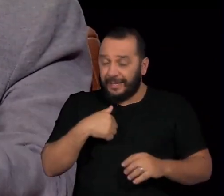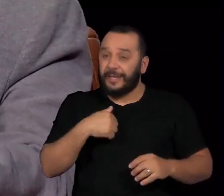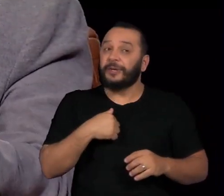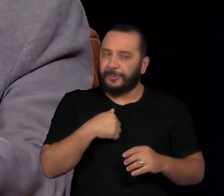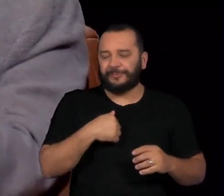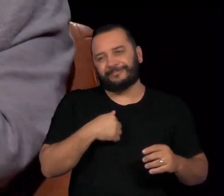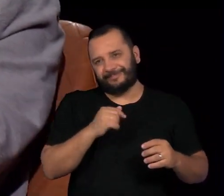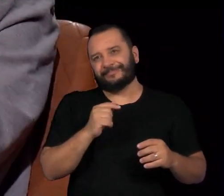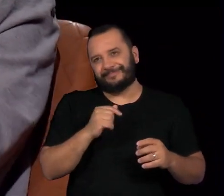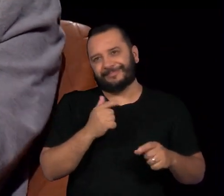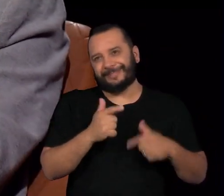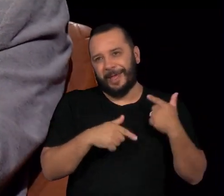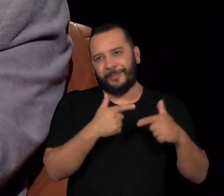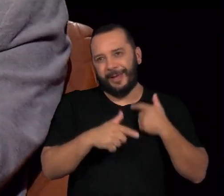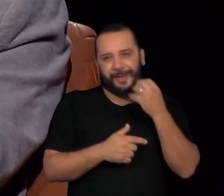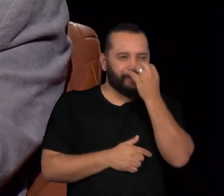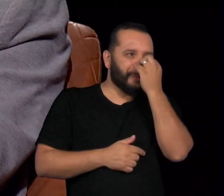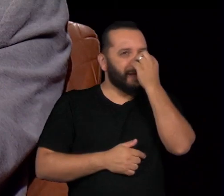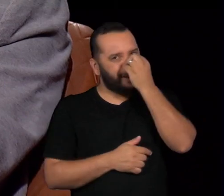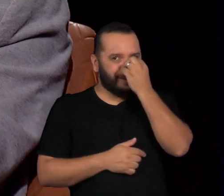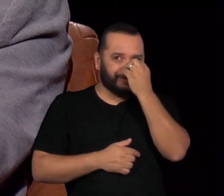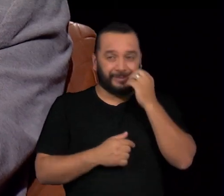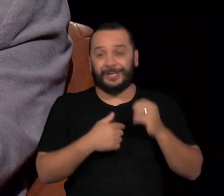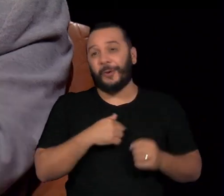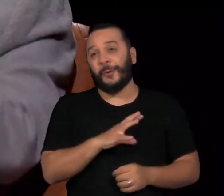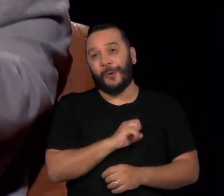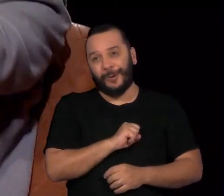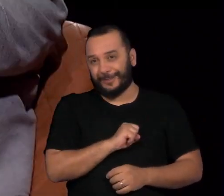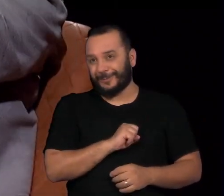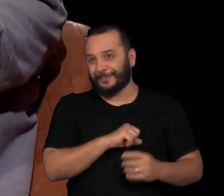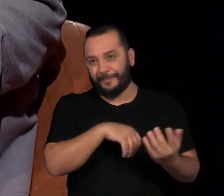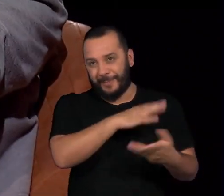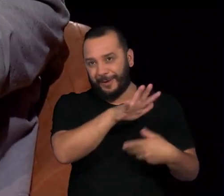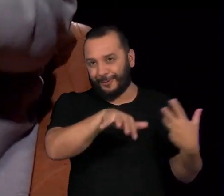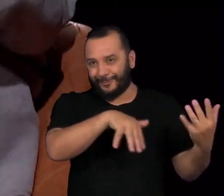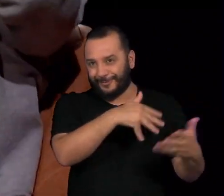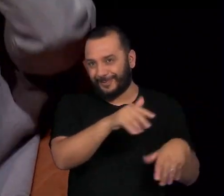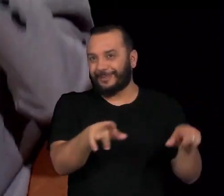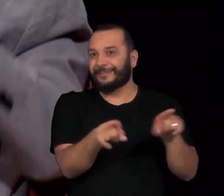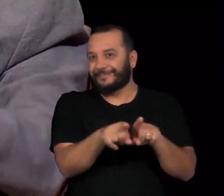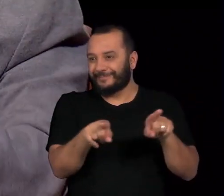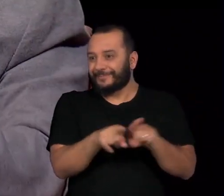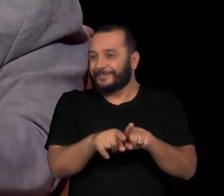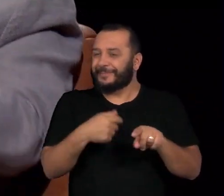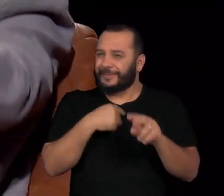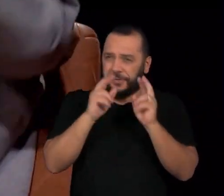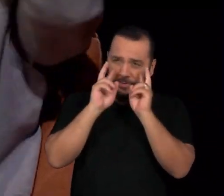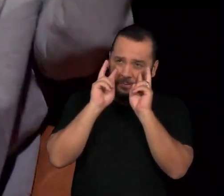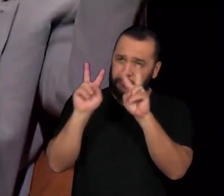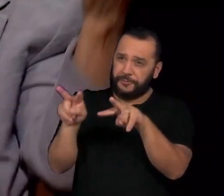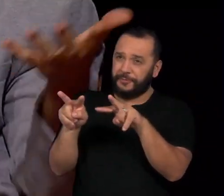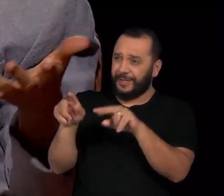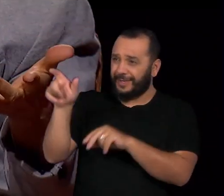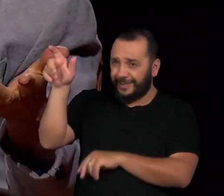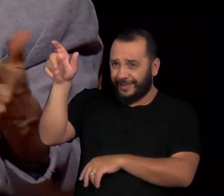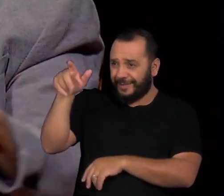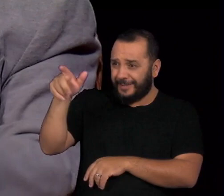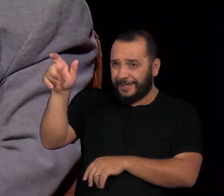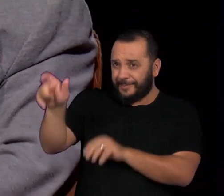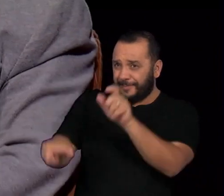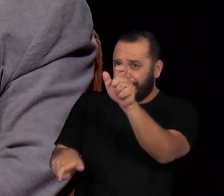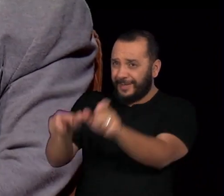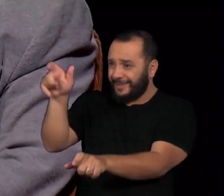Porção desordem e se encontrou naquela máscara naquela Persona